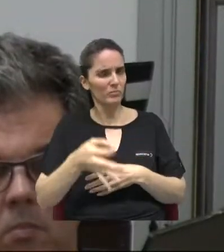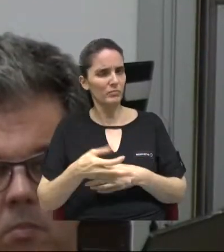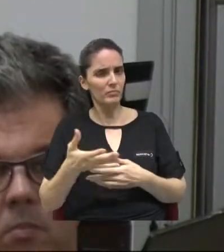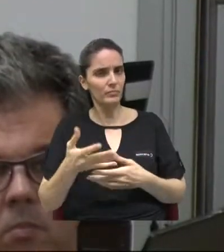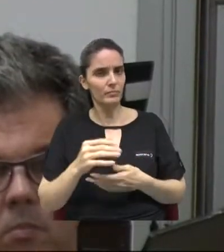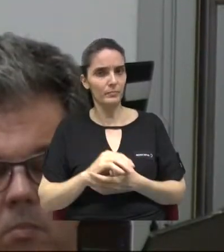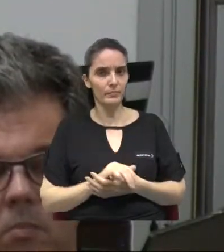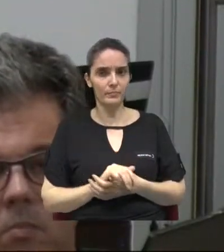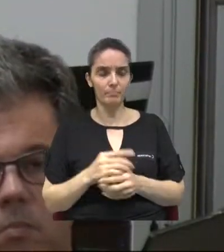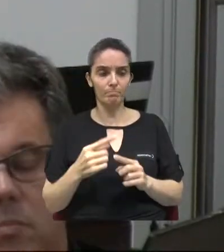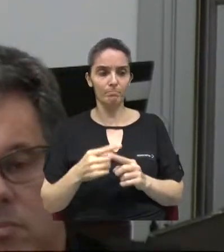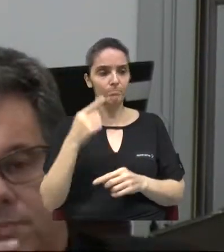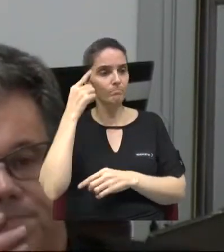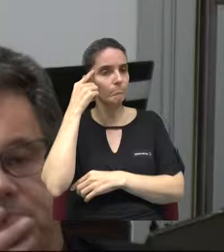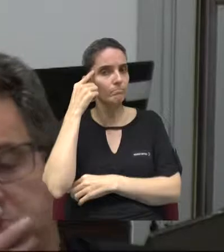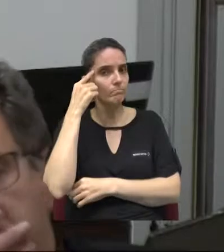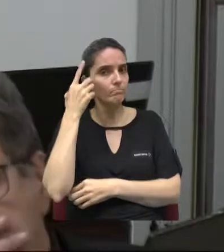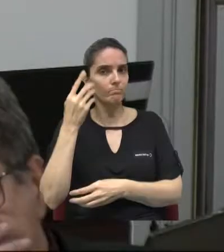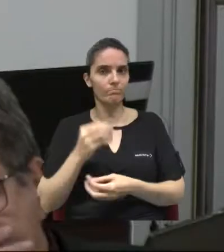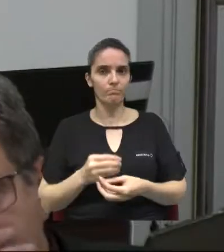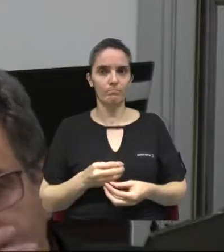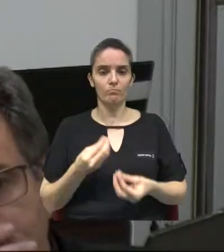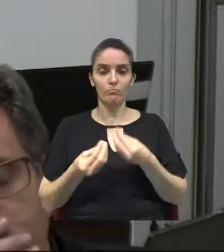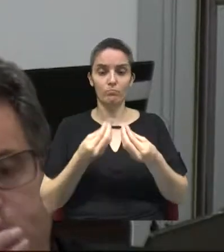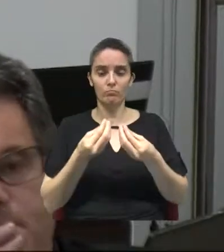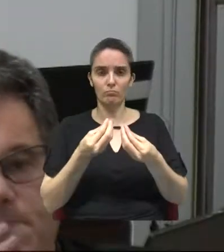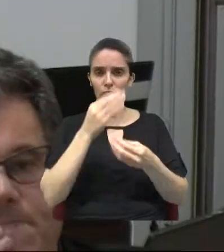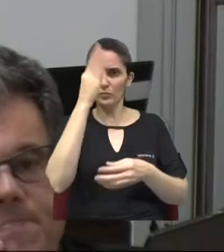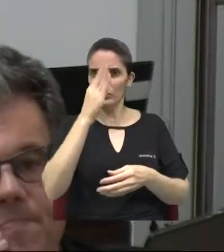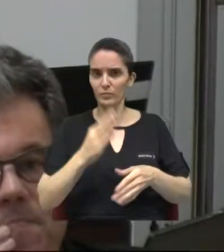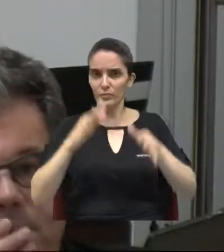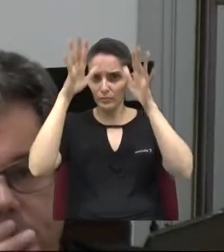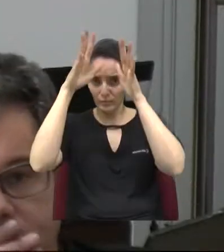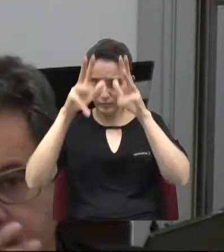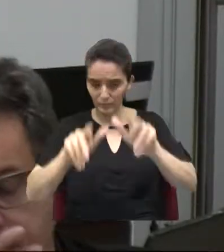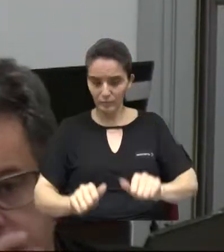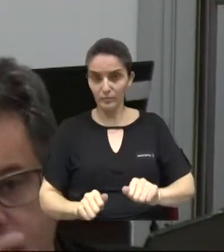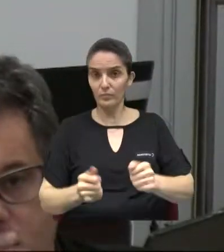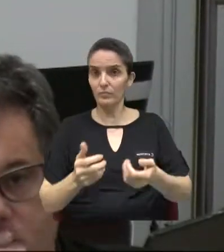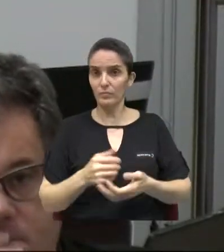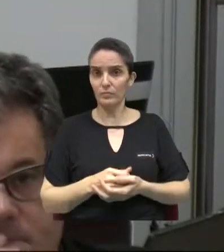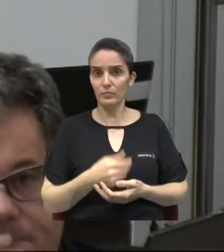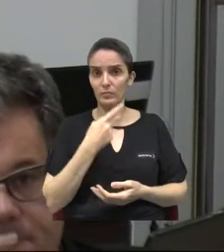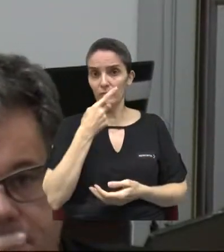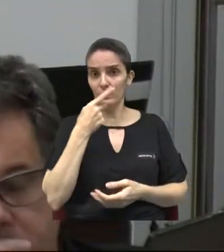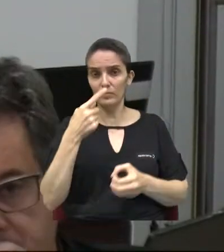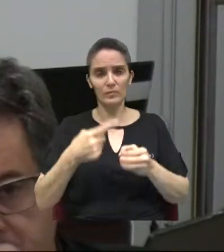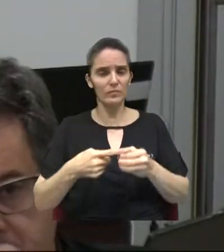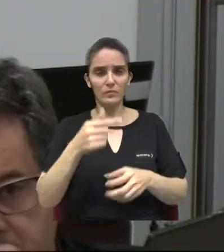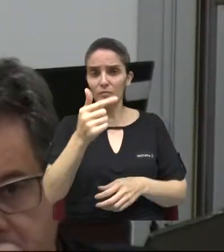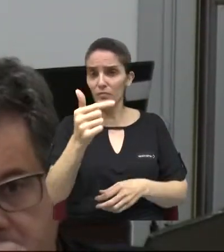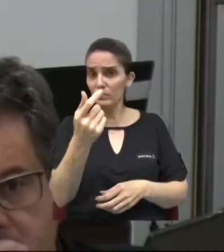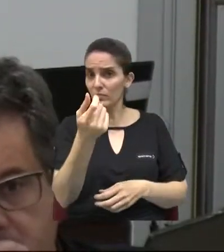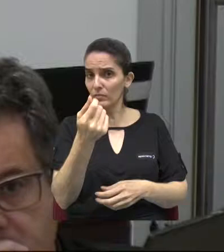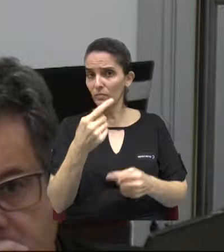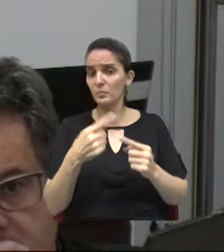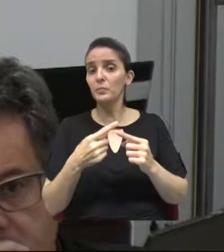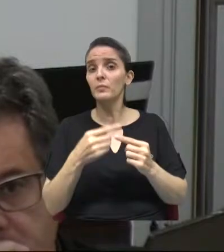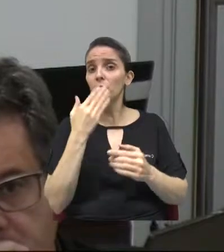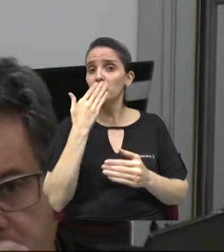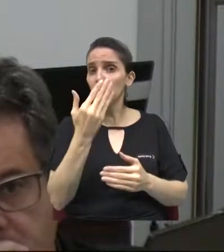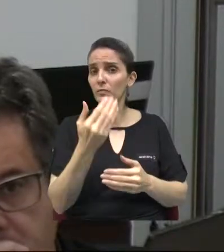É que a gente pensa, está em crise. Vive falando que não tem dinheiro. Para que vai fazer dívida?